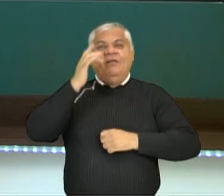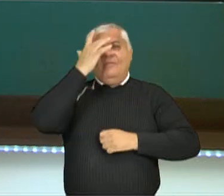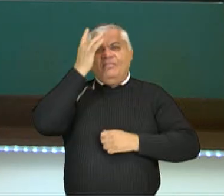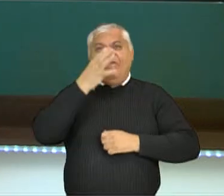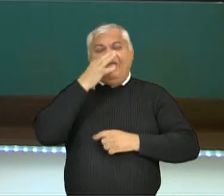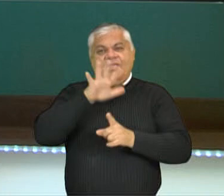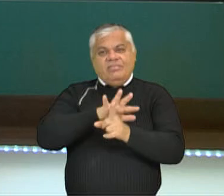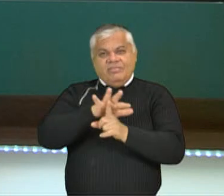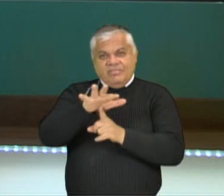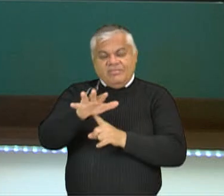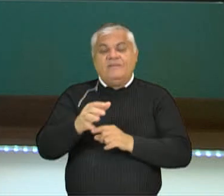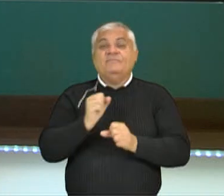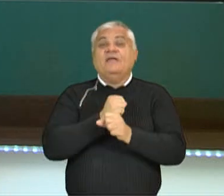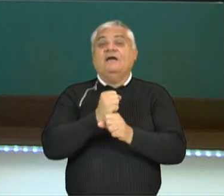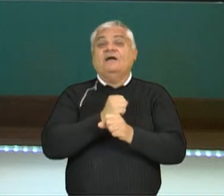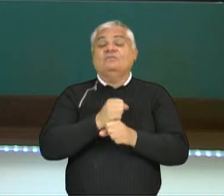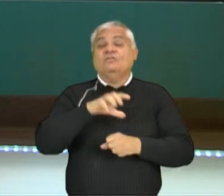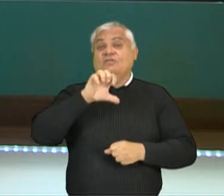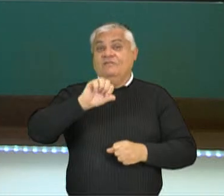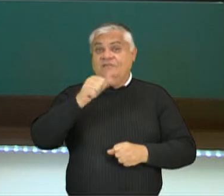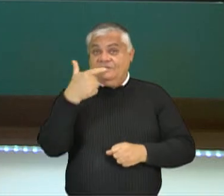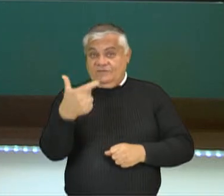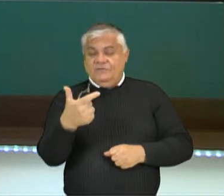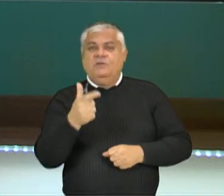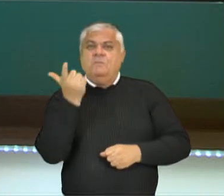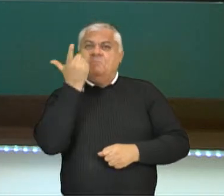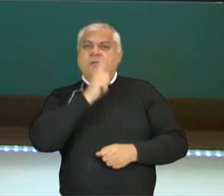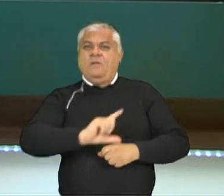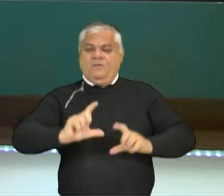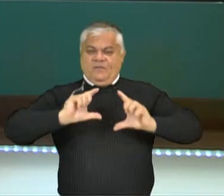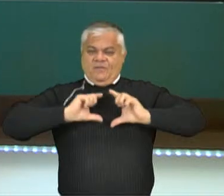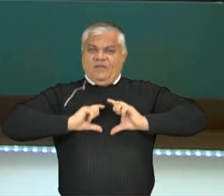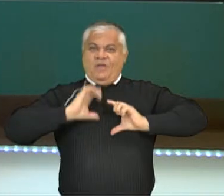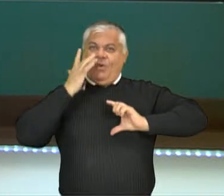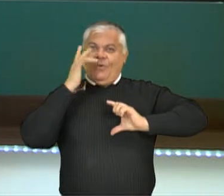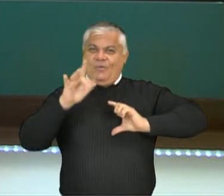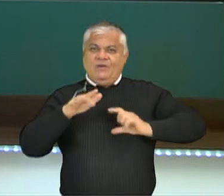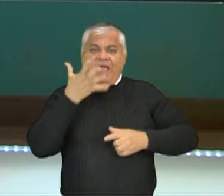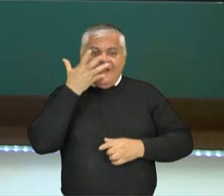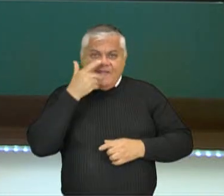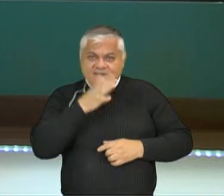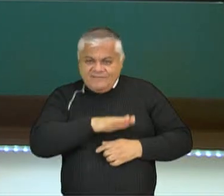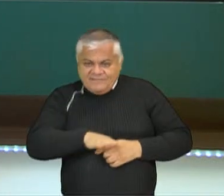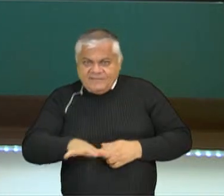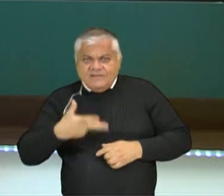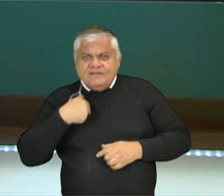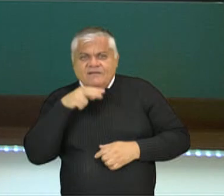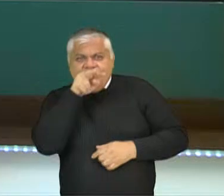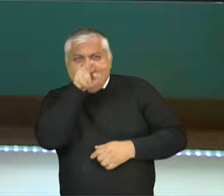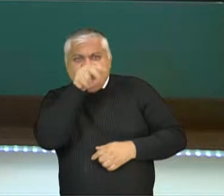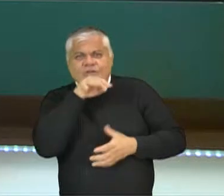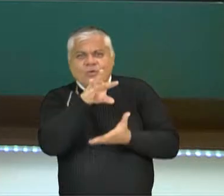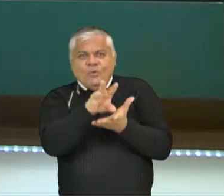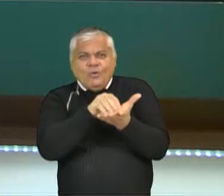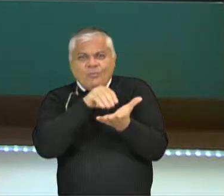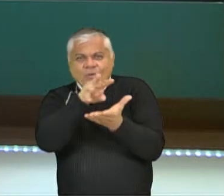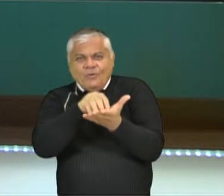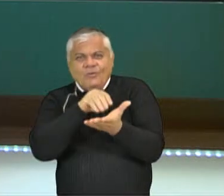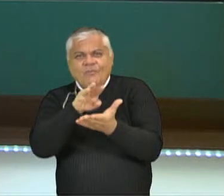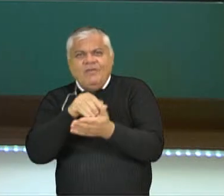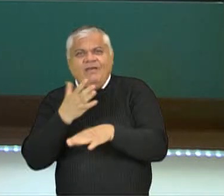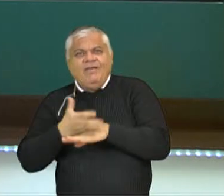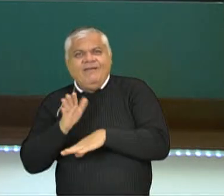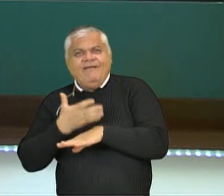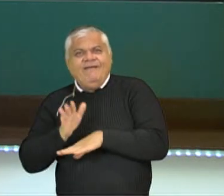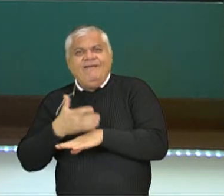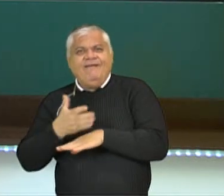primeira medalha. Com isso as crianças viam os resultados e queriam ser, se espelhavam naqueles atletas e queriam ser aqueles atletas e com isso foi